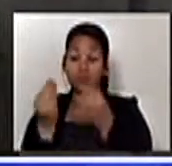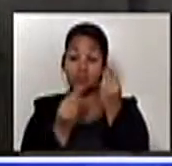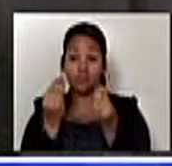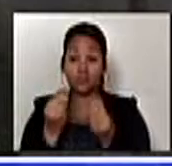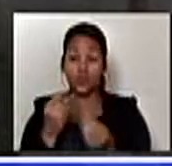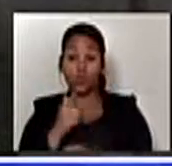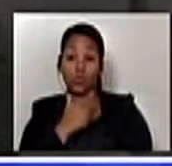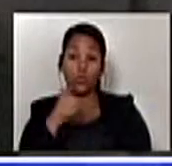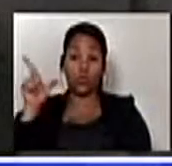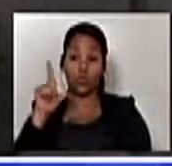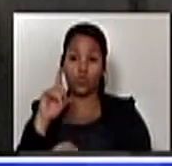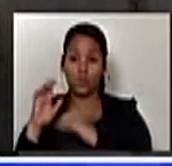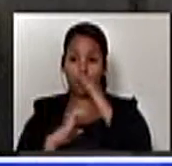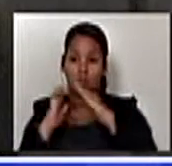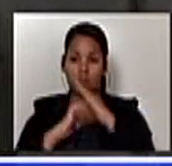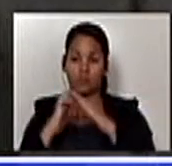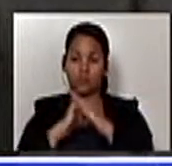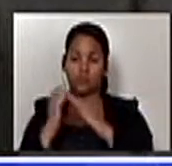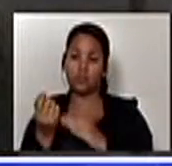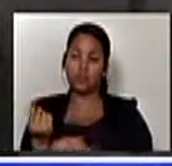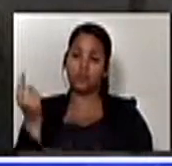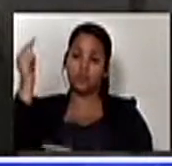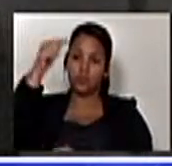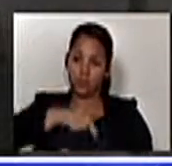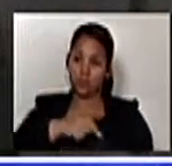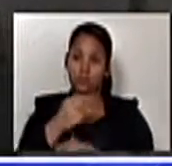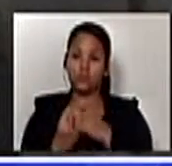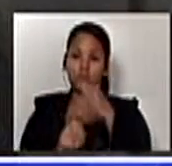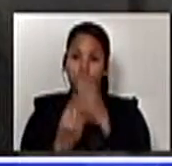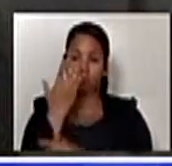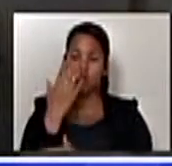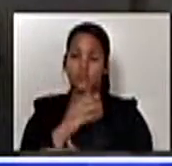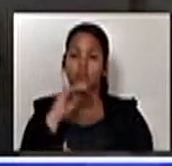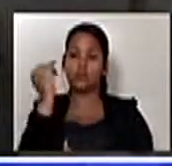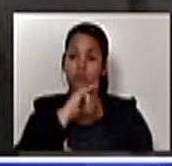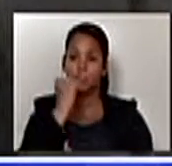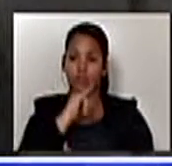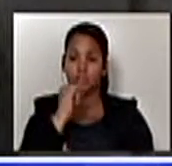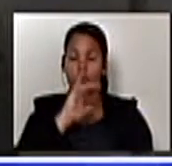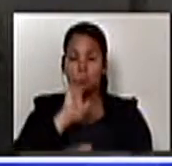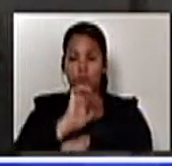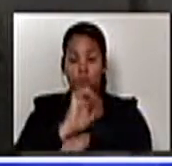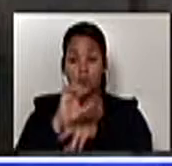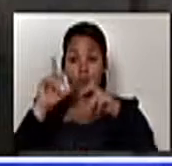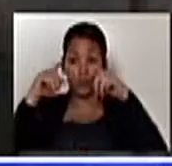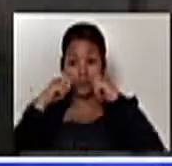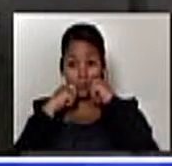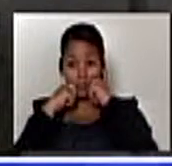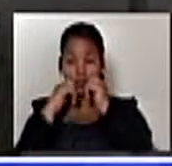o serviço aqui em Alagoas. Então, a União pleiteou uma prorrogação